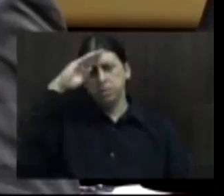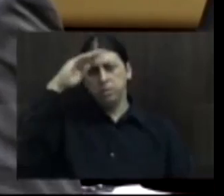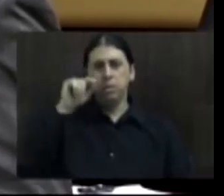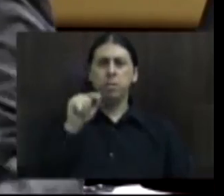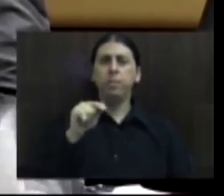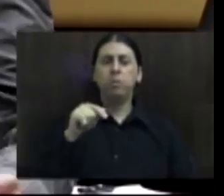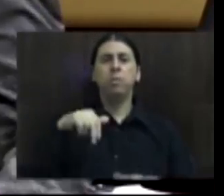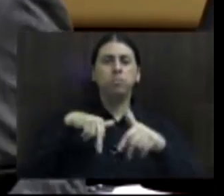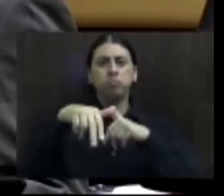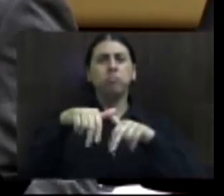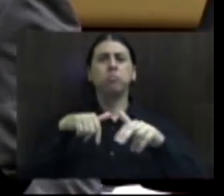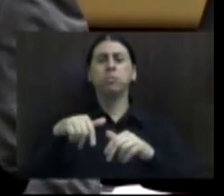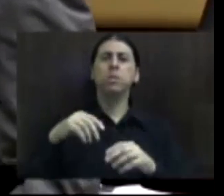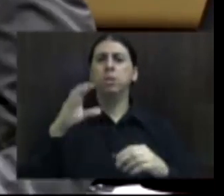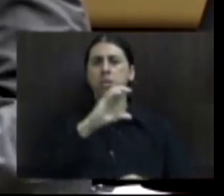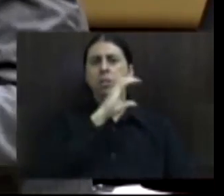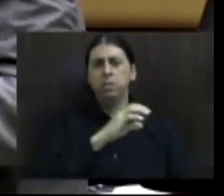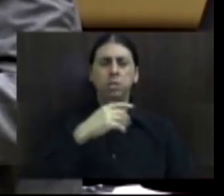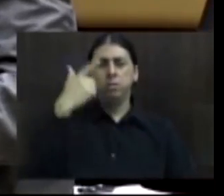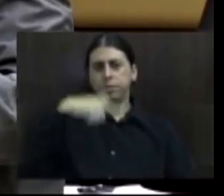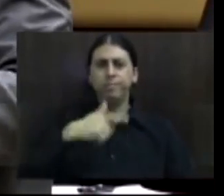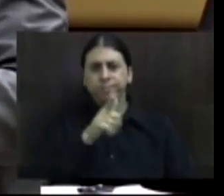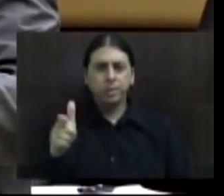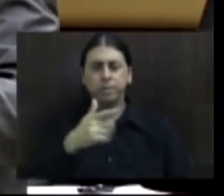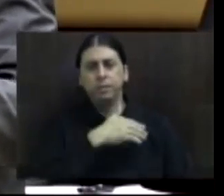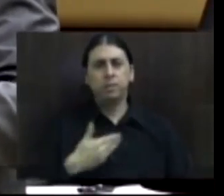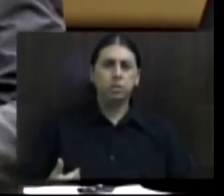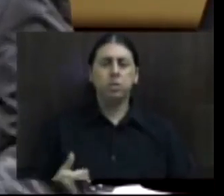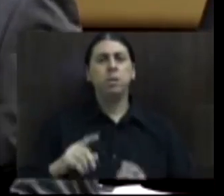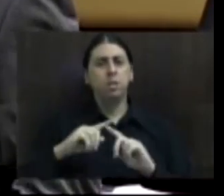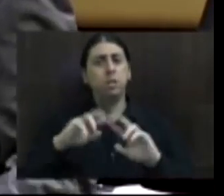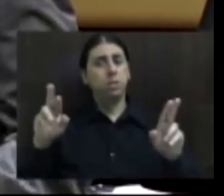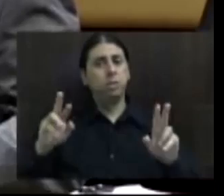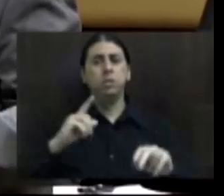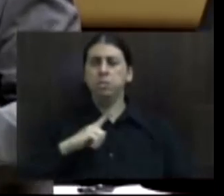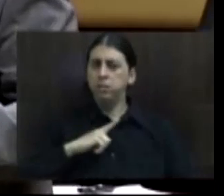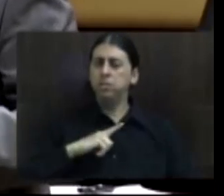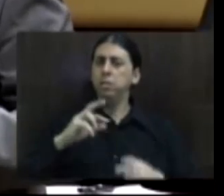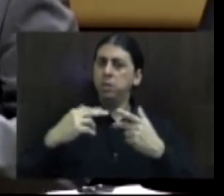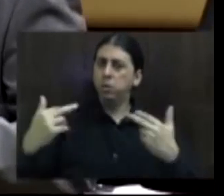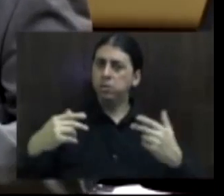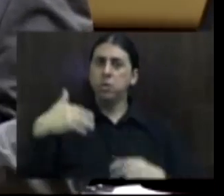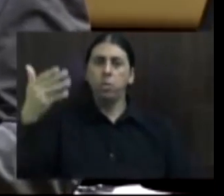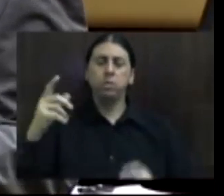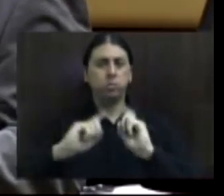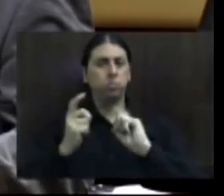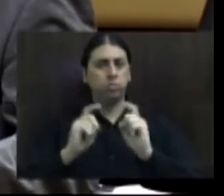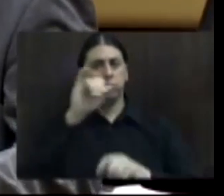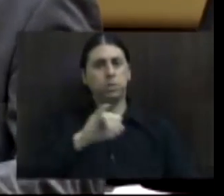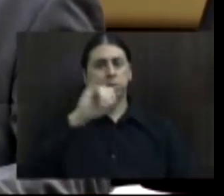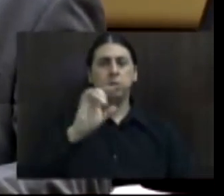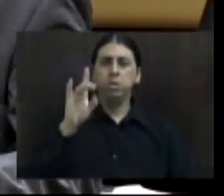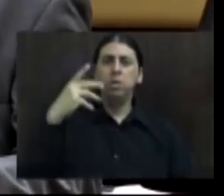cargos de confiança não conseguiu vencer as eleições Mas tem uma outra coisa que é importante nós discutirmos só nas